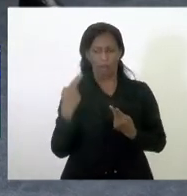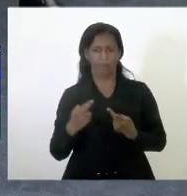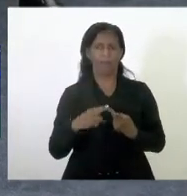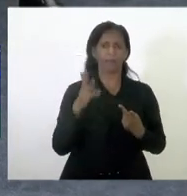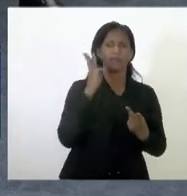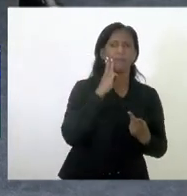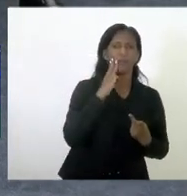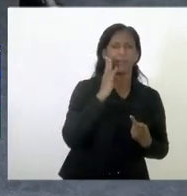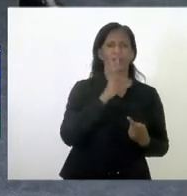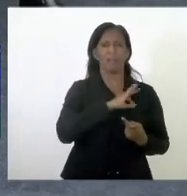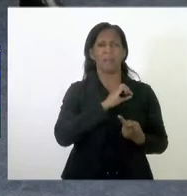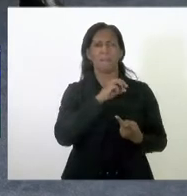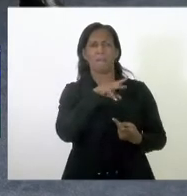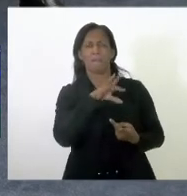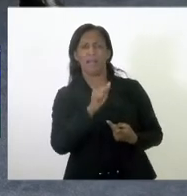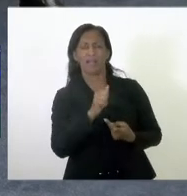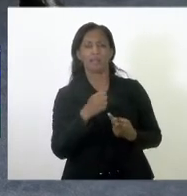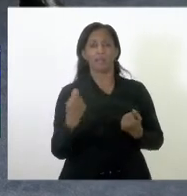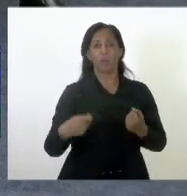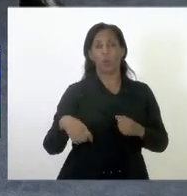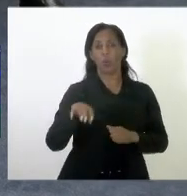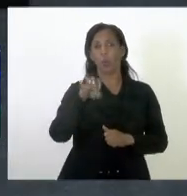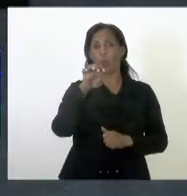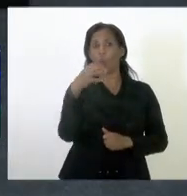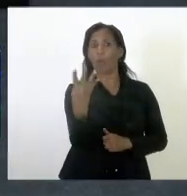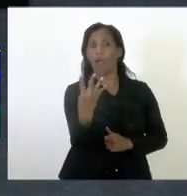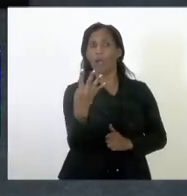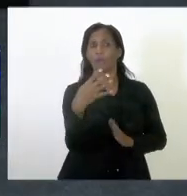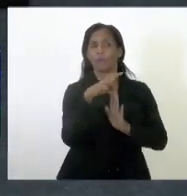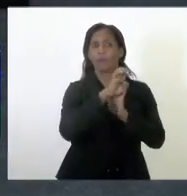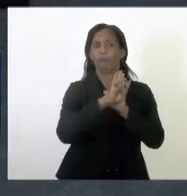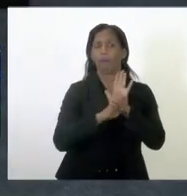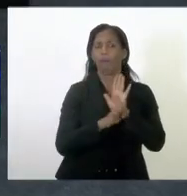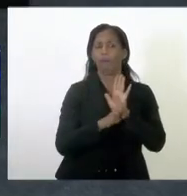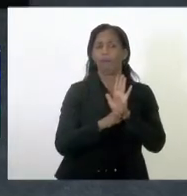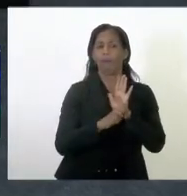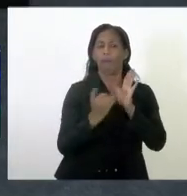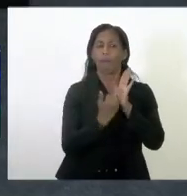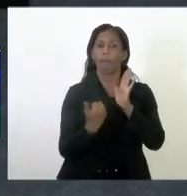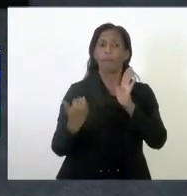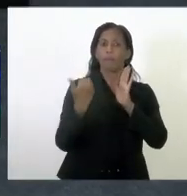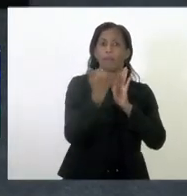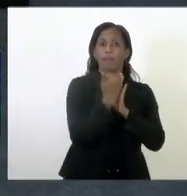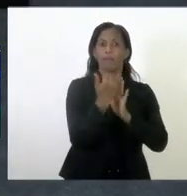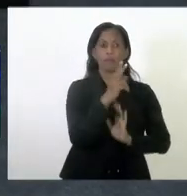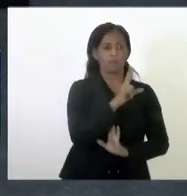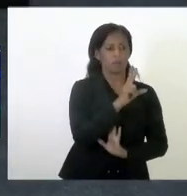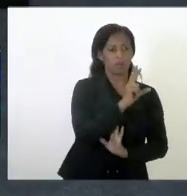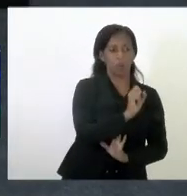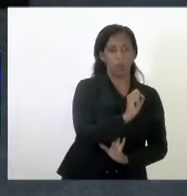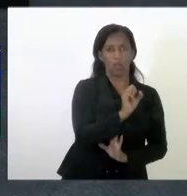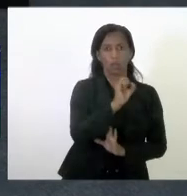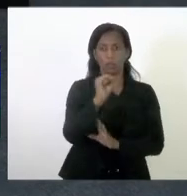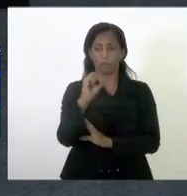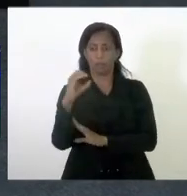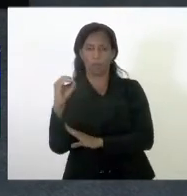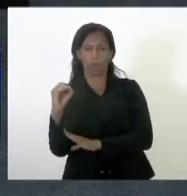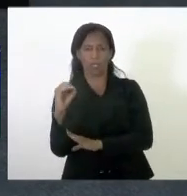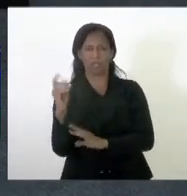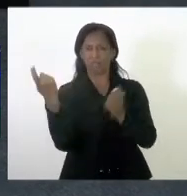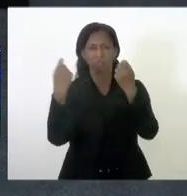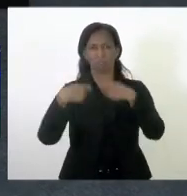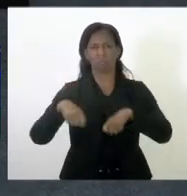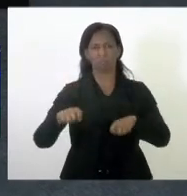deputada Marta, uma série de quatro emendas, para passar de 50 a 80, sem estudo de